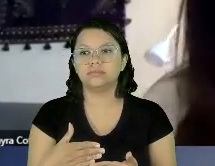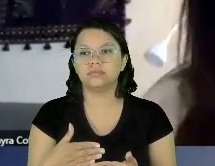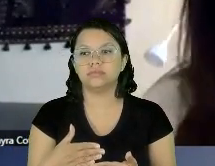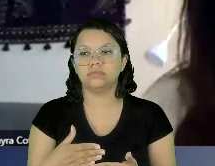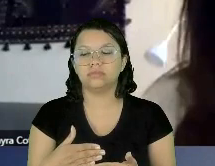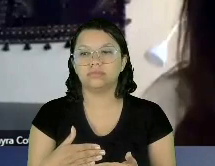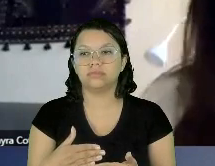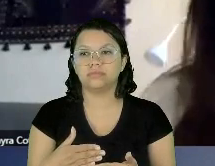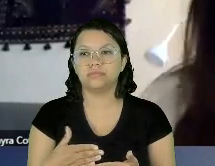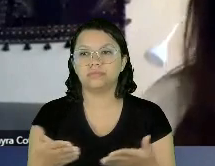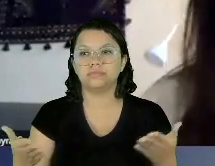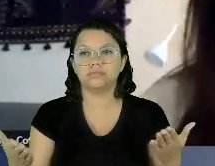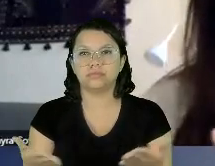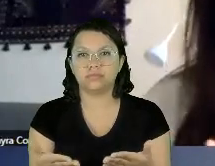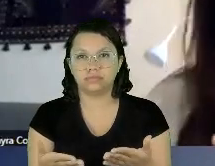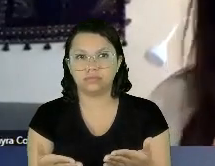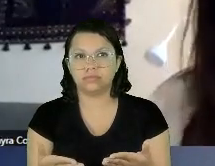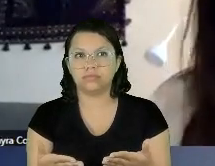começar